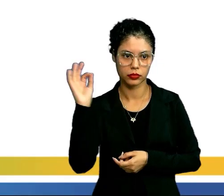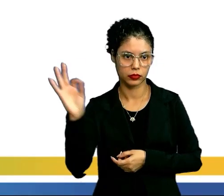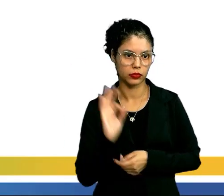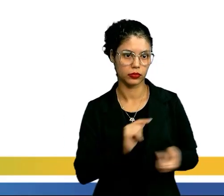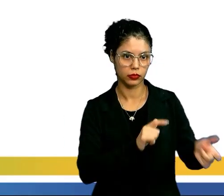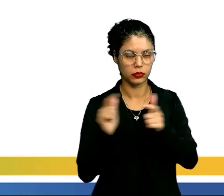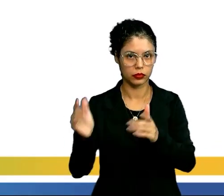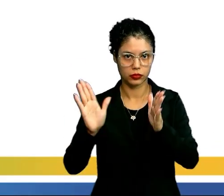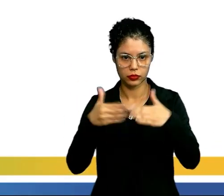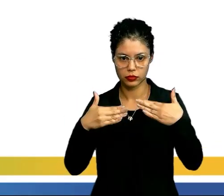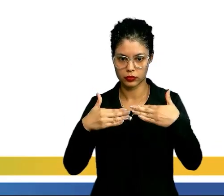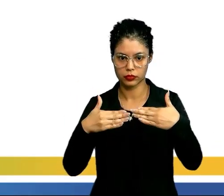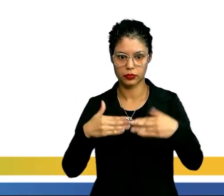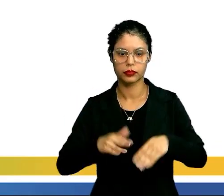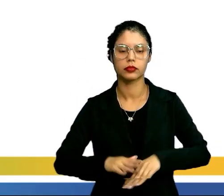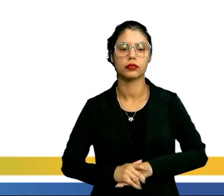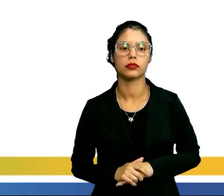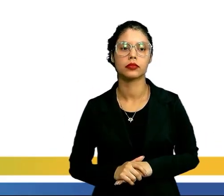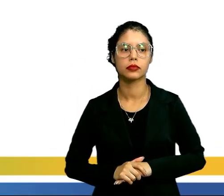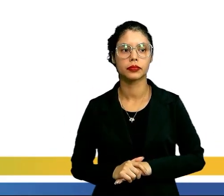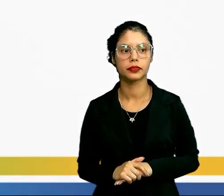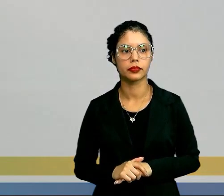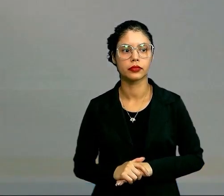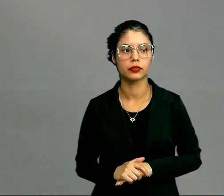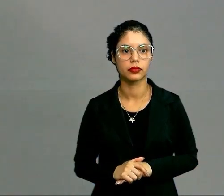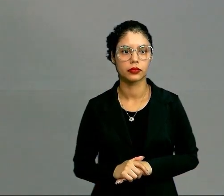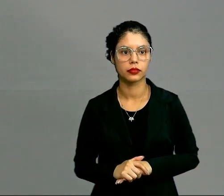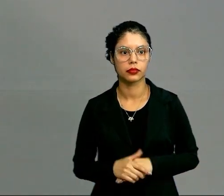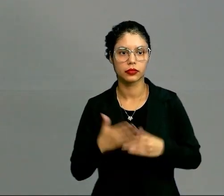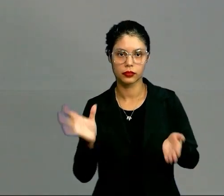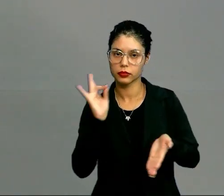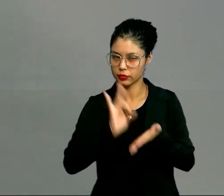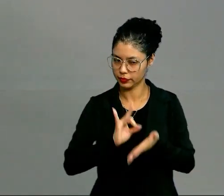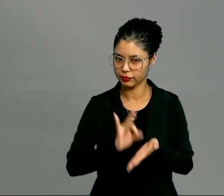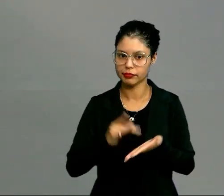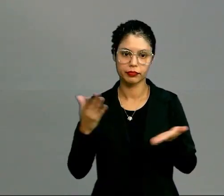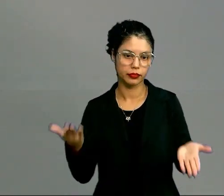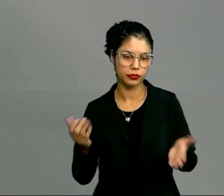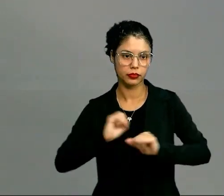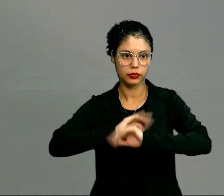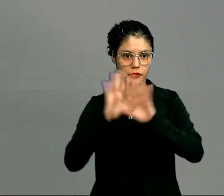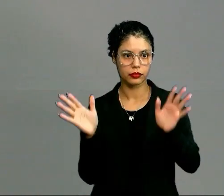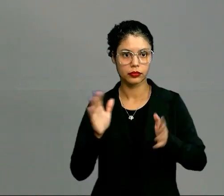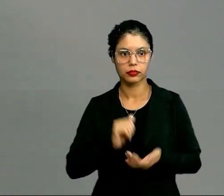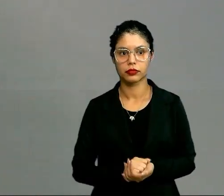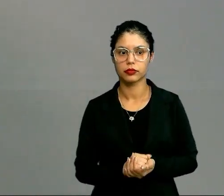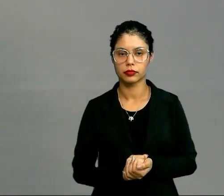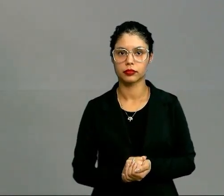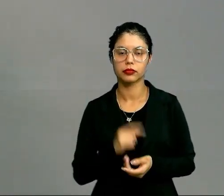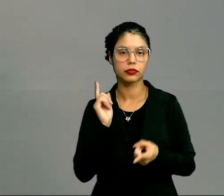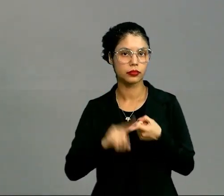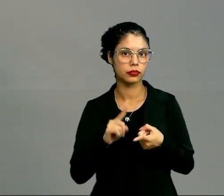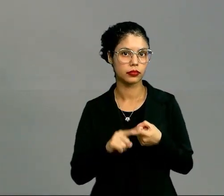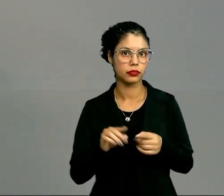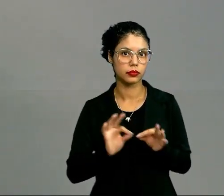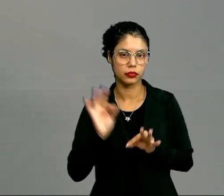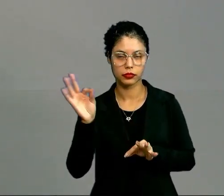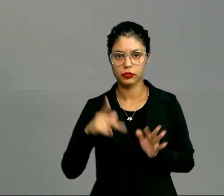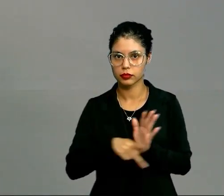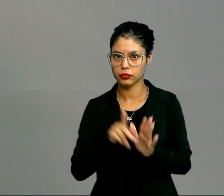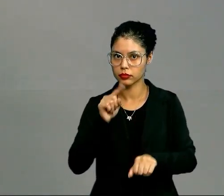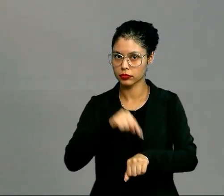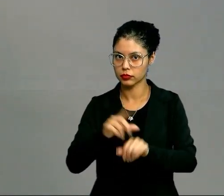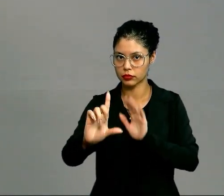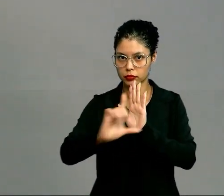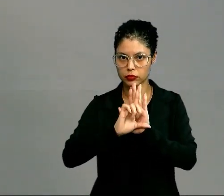os fumódromos em 100% dos locais fechados. Isso é um fato, né, gente? É claro que isso é um fato, porque se tem uma medida provisória, que é